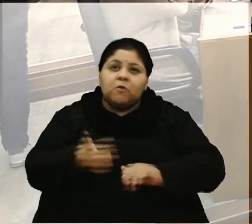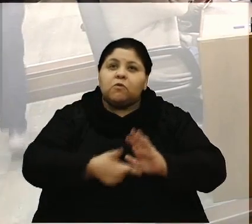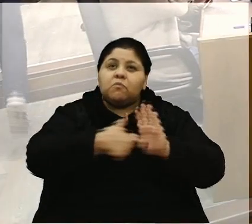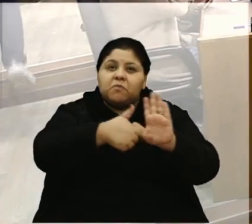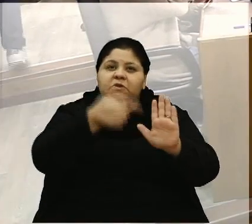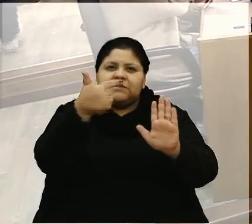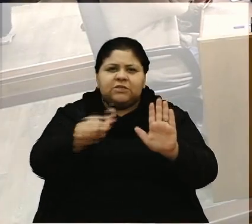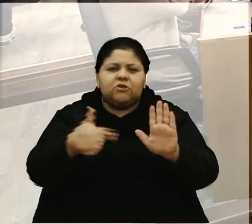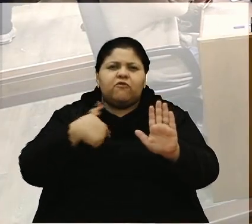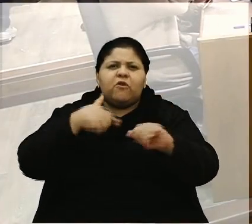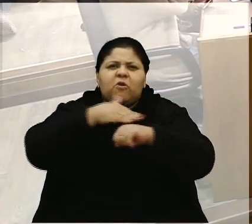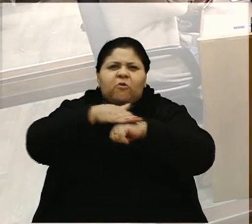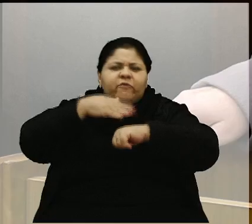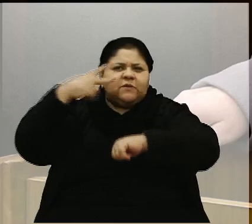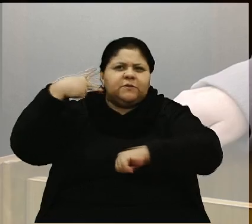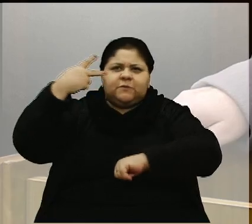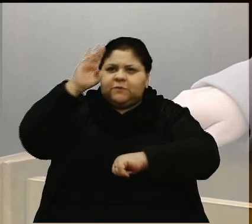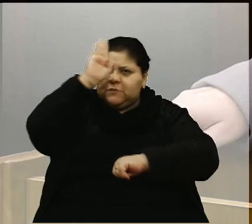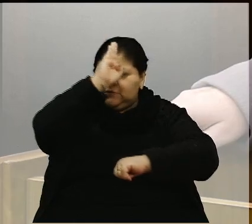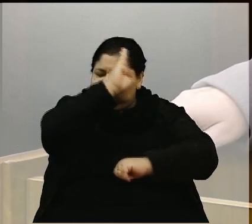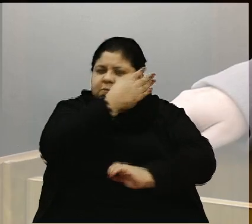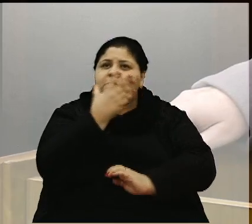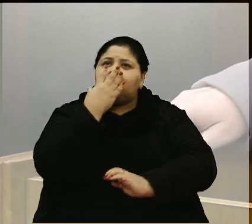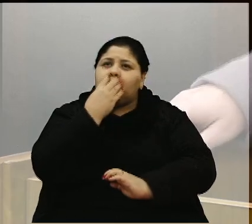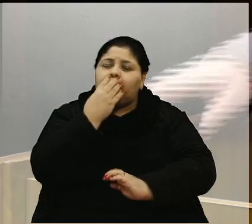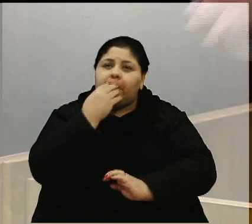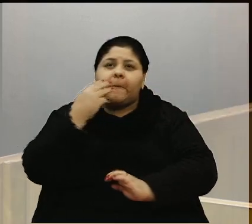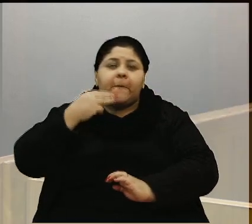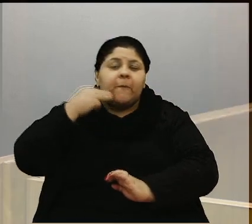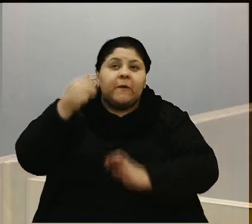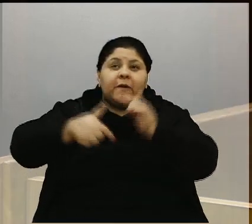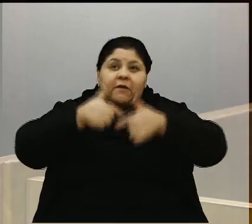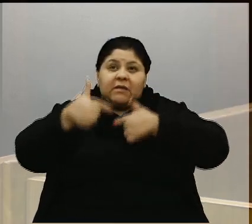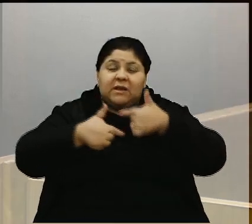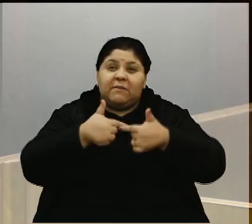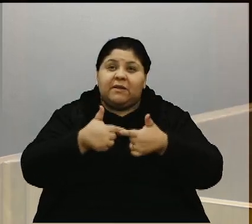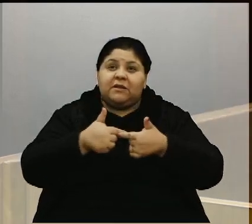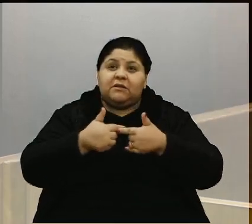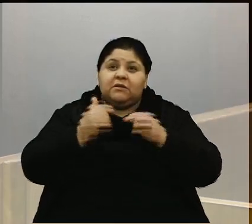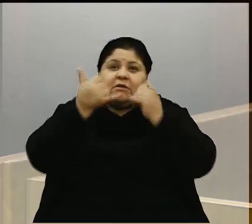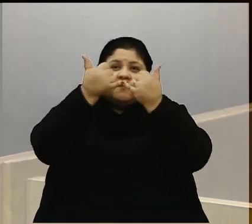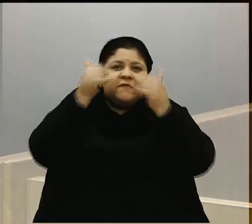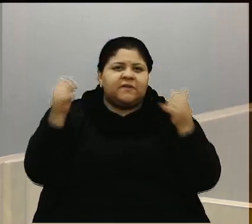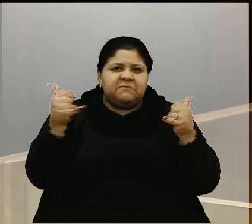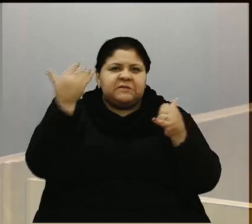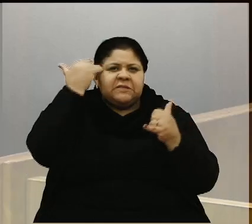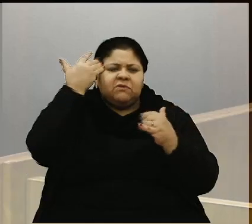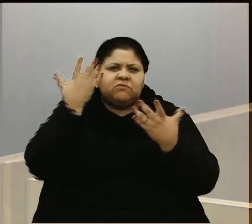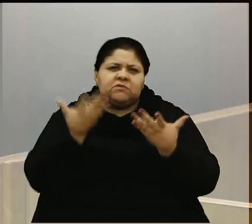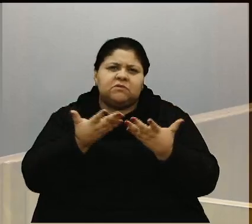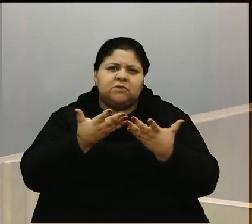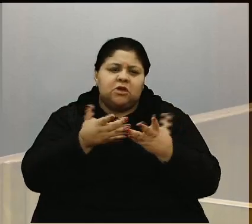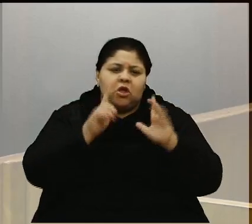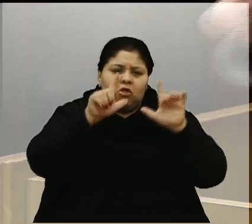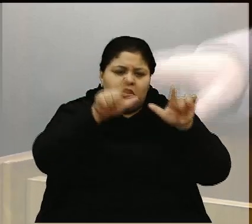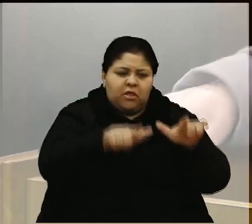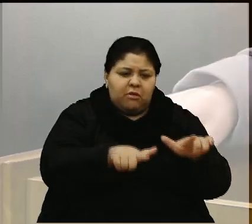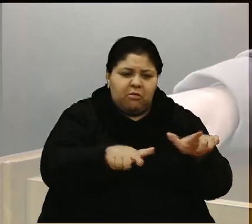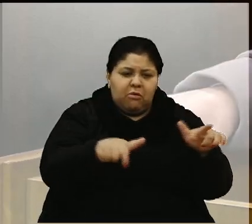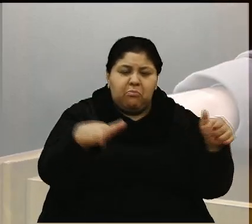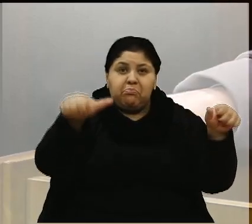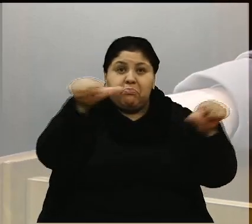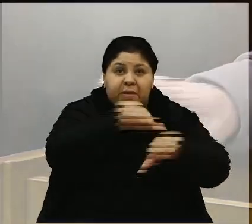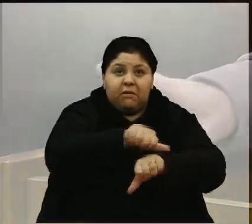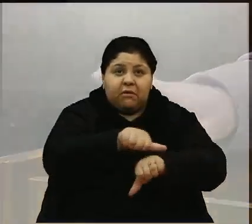vereador Bressan ontem, e o vereador Camilles e a vereadora Marisol trabalharam tanto essa questão da fiação. Eu não sei se tem um local pior que esse na